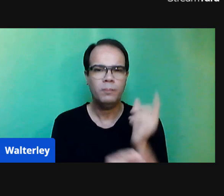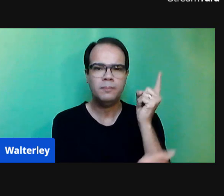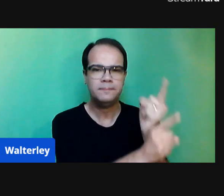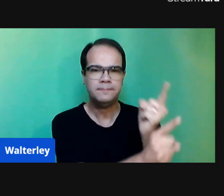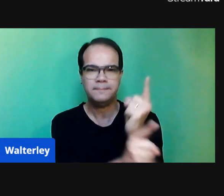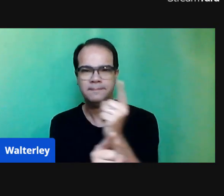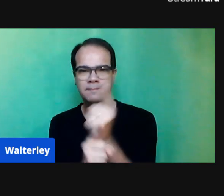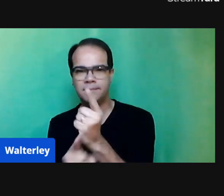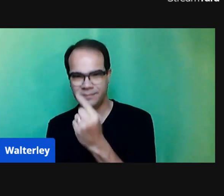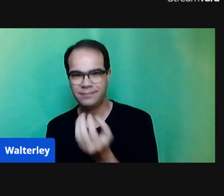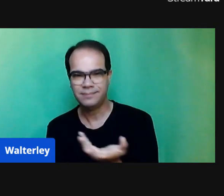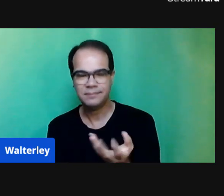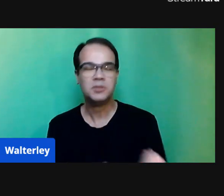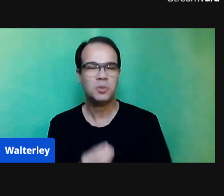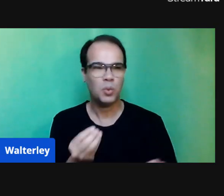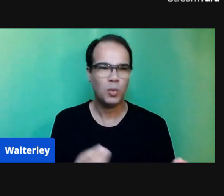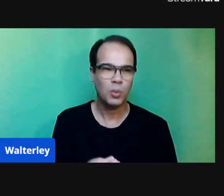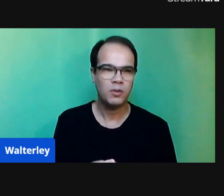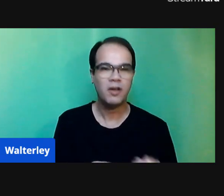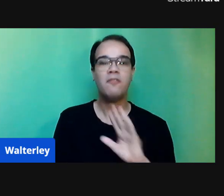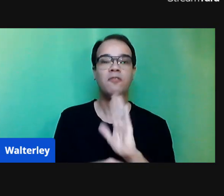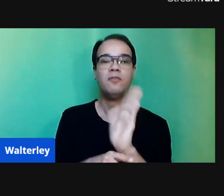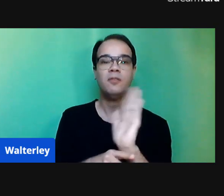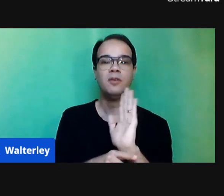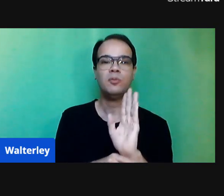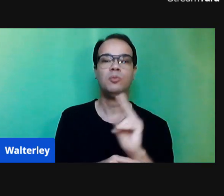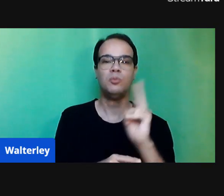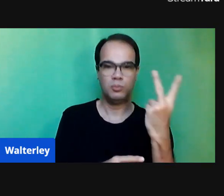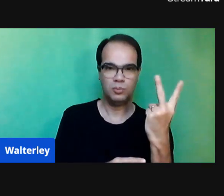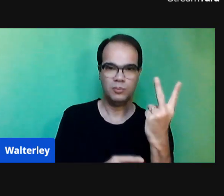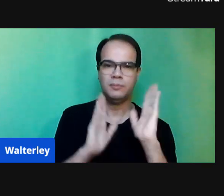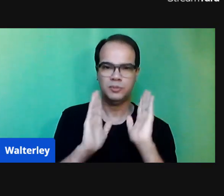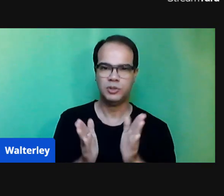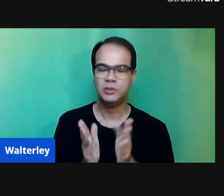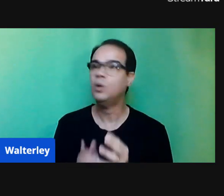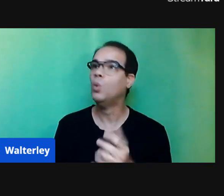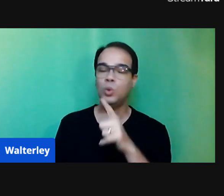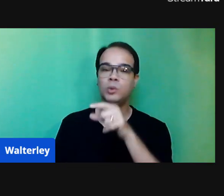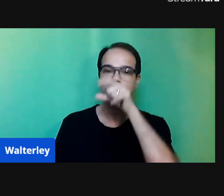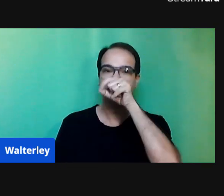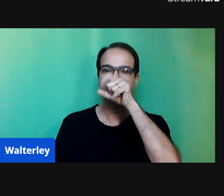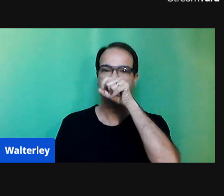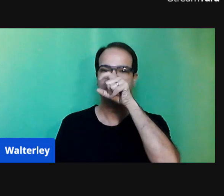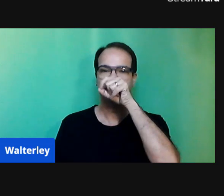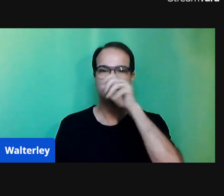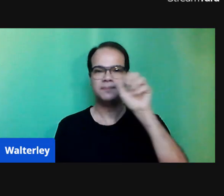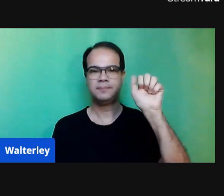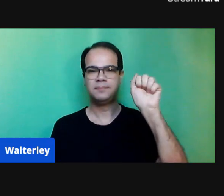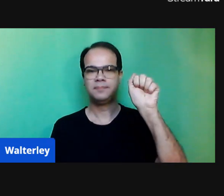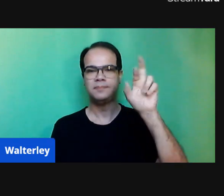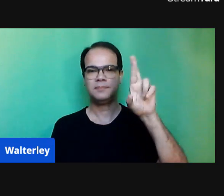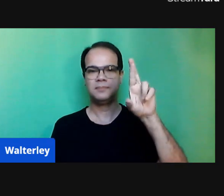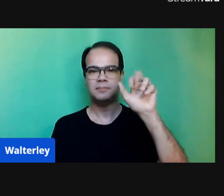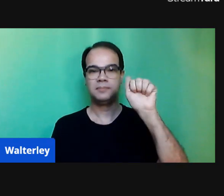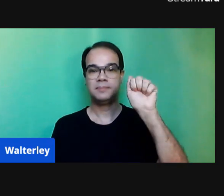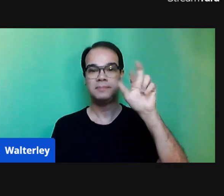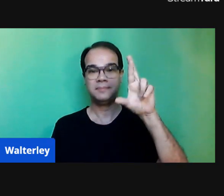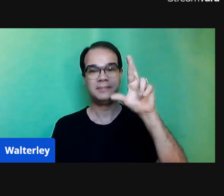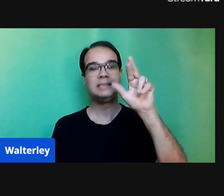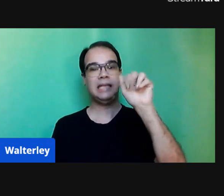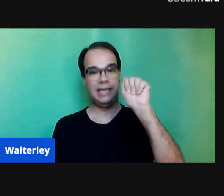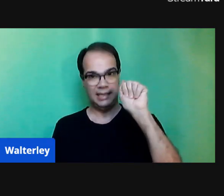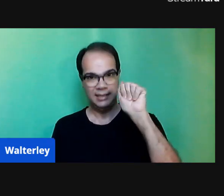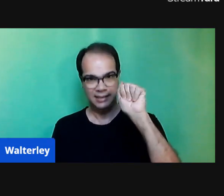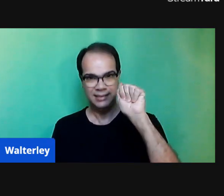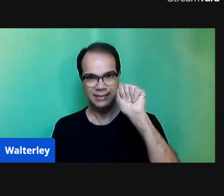das Araras, que a gente fala sobre o que aconteceu, que Campo Grande se tornou que é a